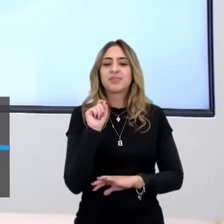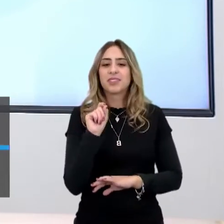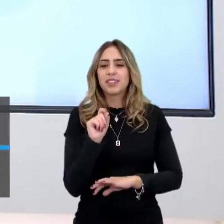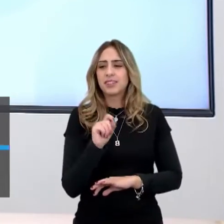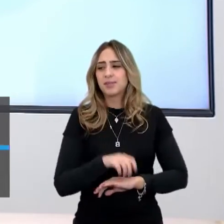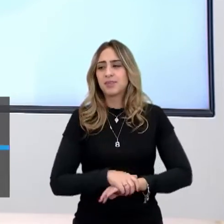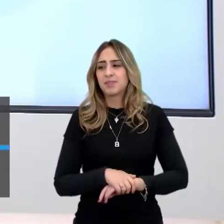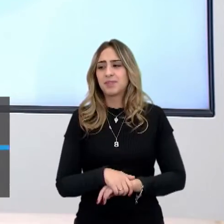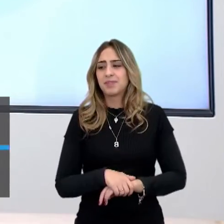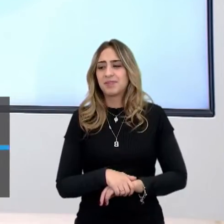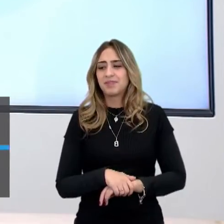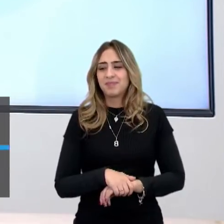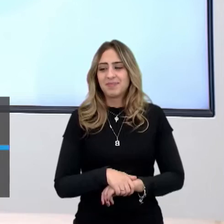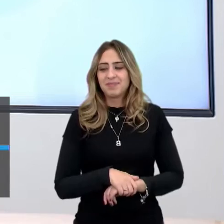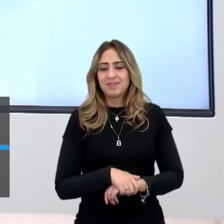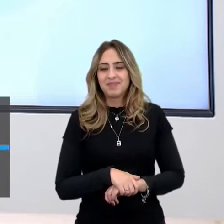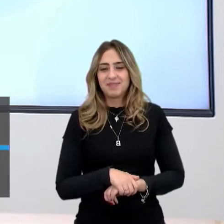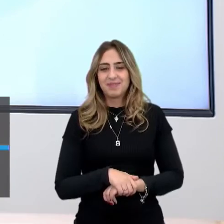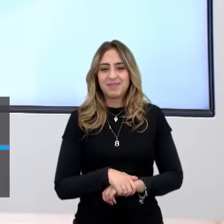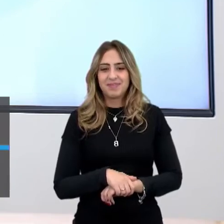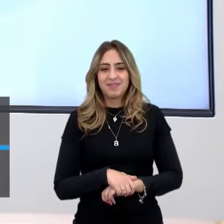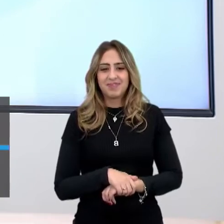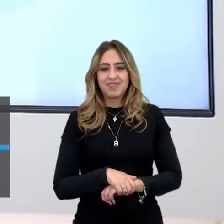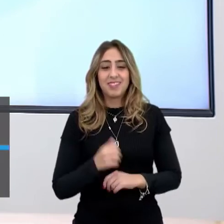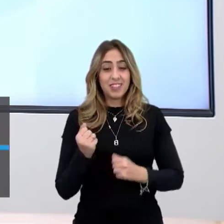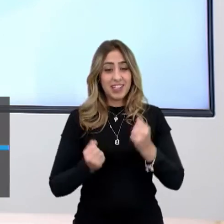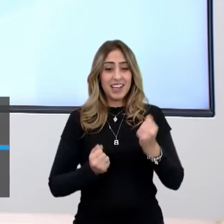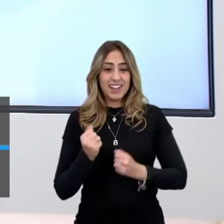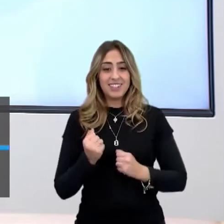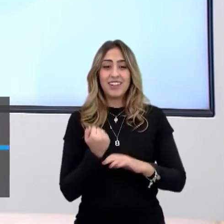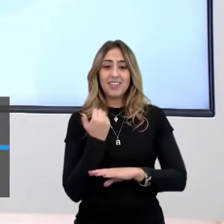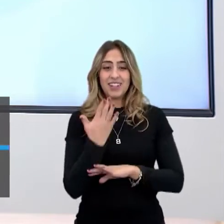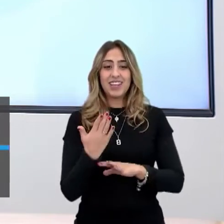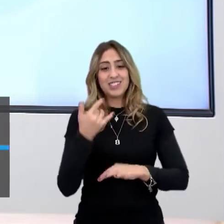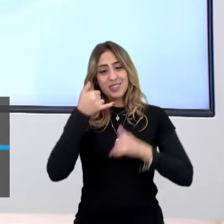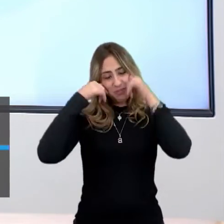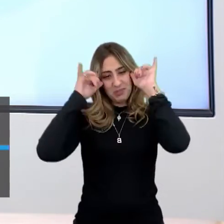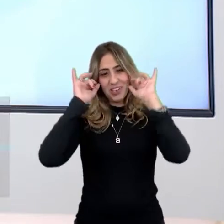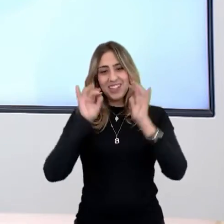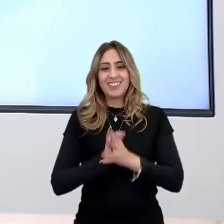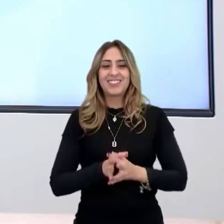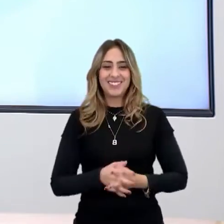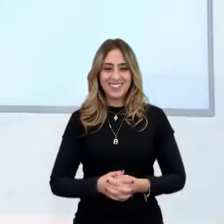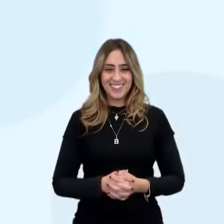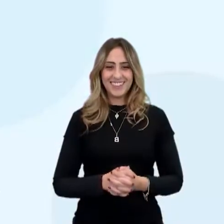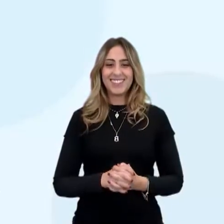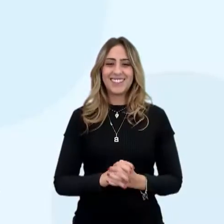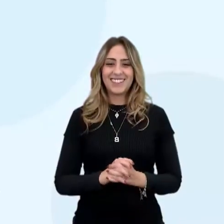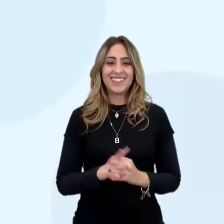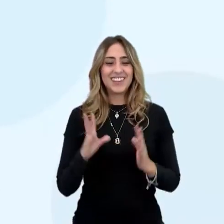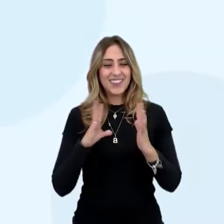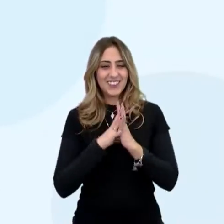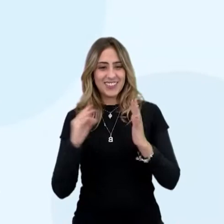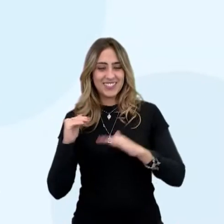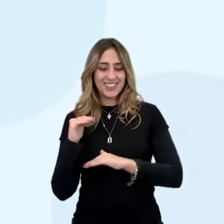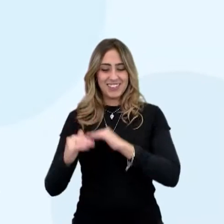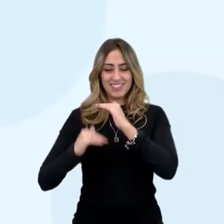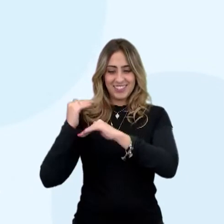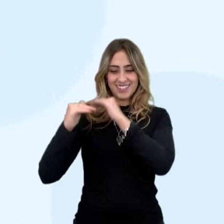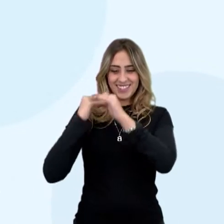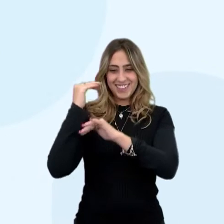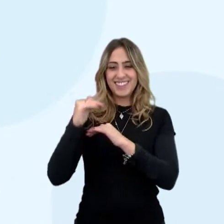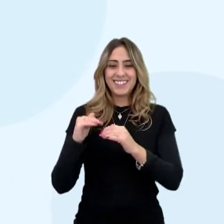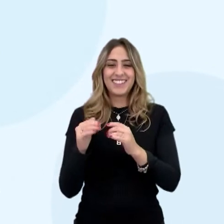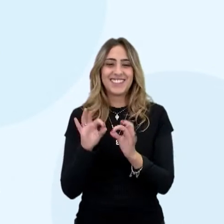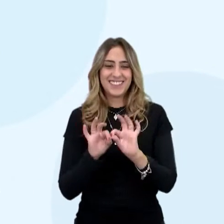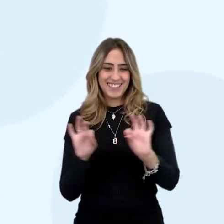aí naturalmente não vai dar certo isso aí de jeito nenhum. Ok? E a outra situação aí que cabe o modelo de regressão linear é o número